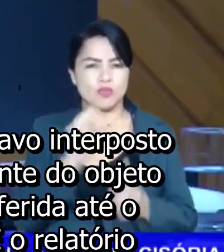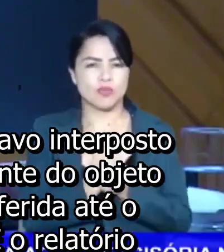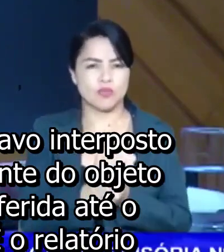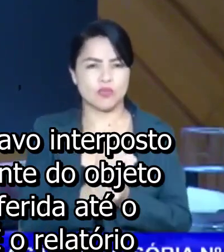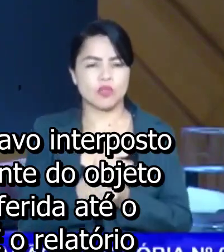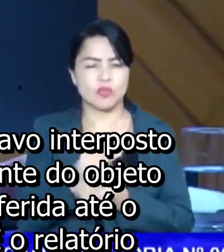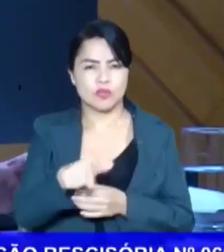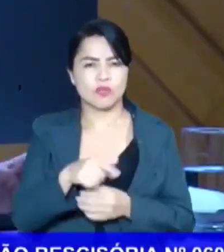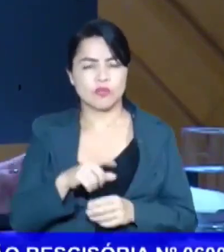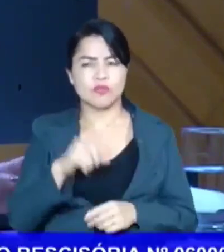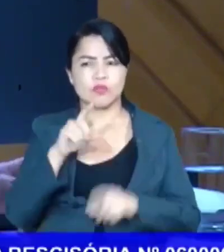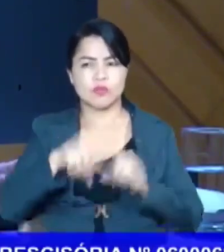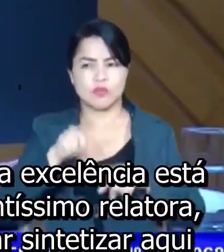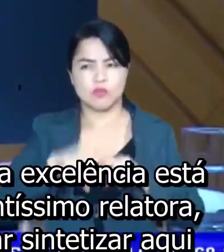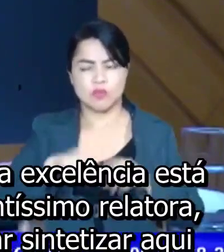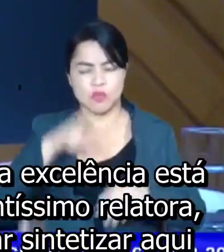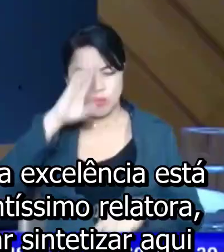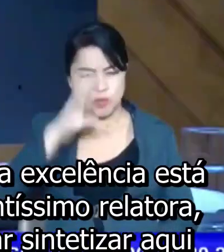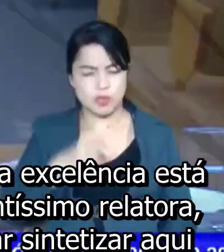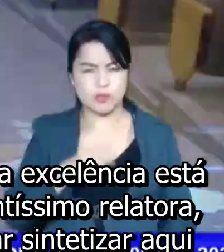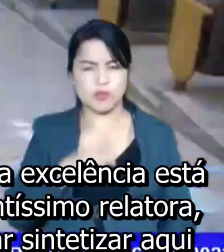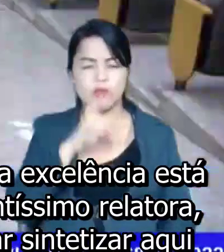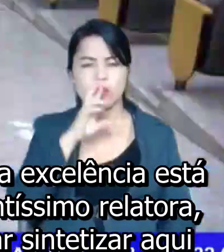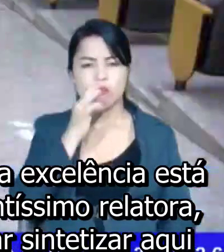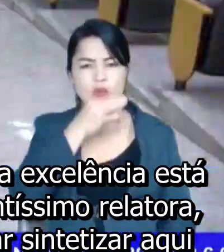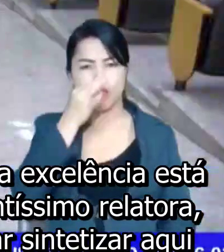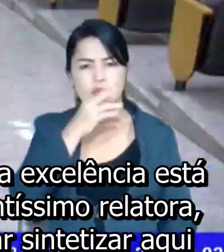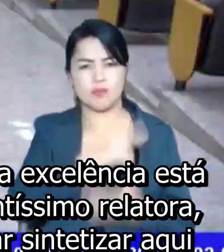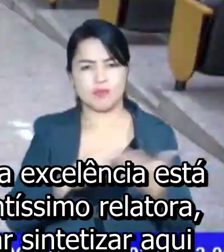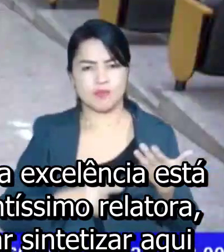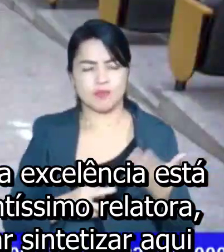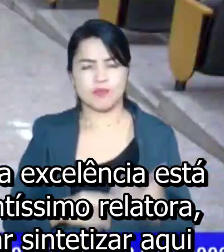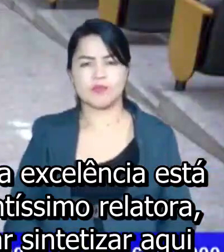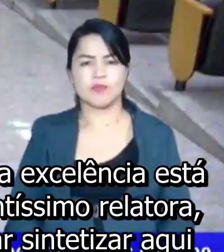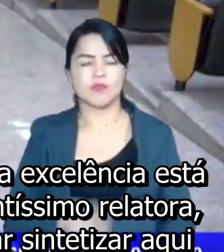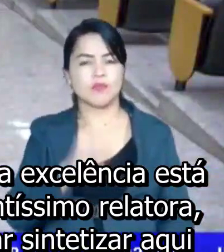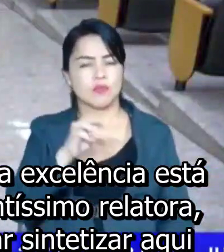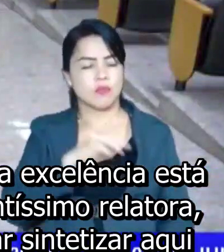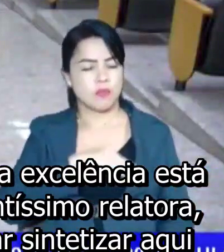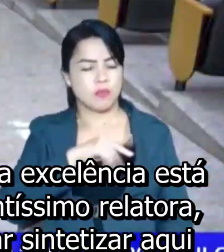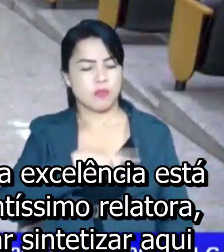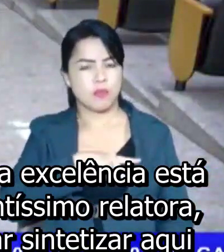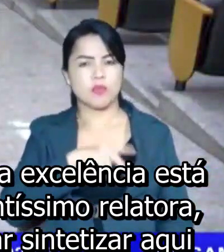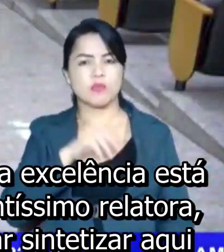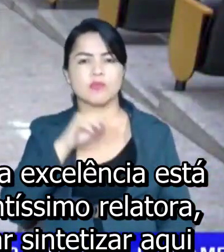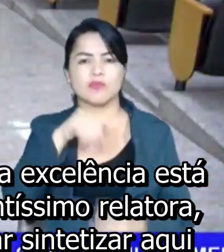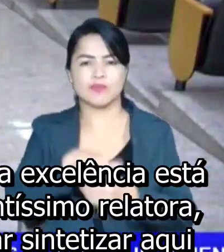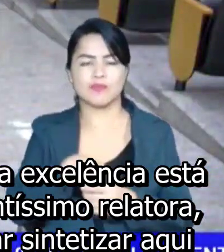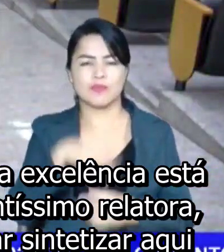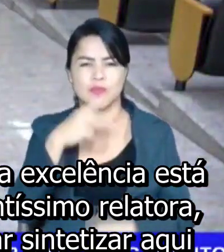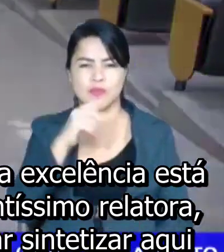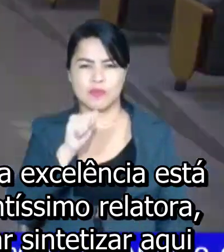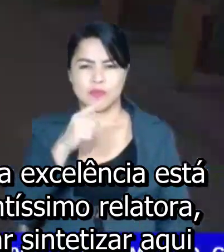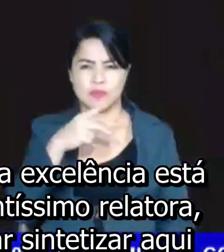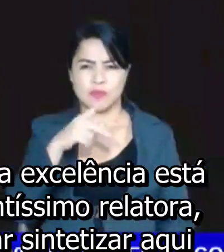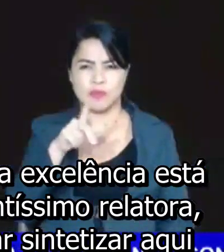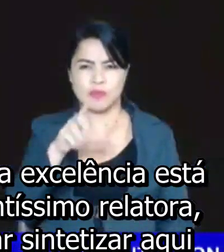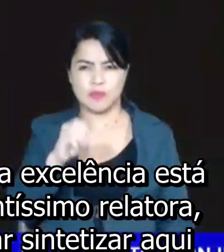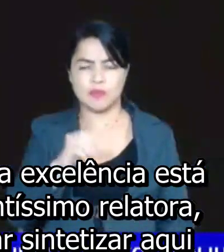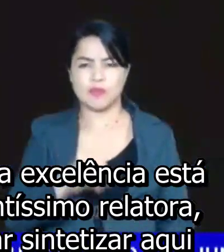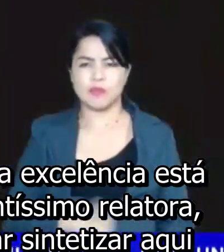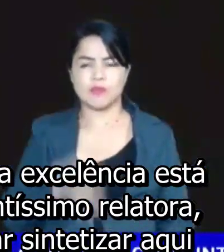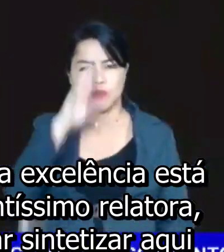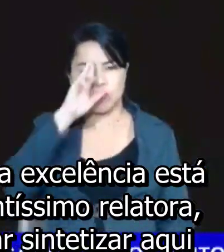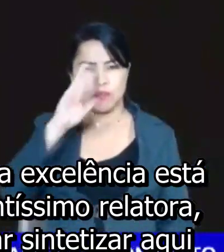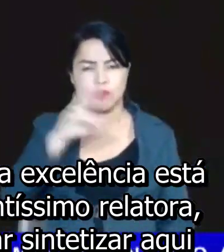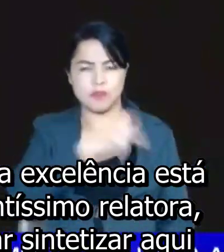É o relatório. Vamos ouvir o Ministério Público Eleitoral. Doutor Pablo, Imagem Vossa Excelência está com a palavra. Obrigado, Em vídeo excelentíssimo